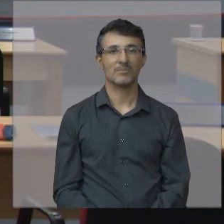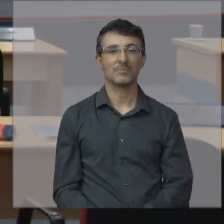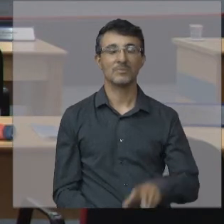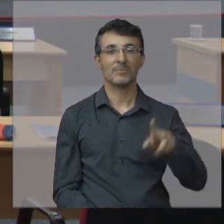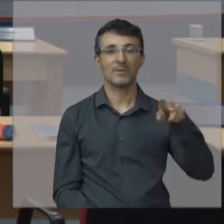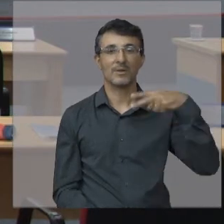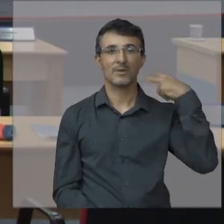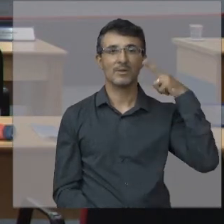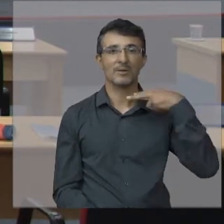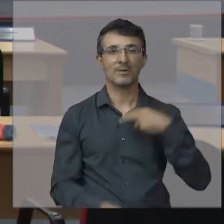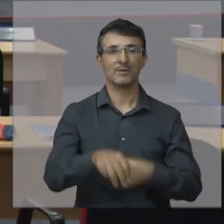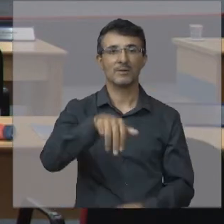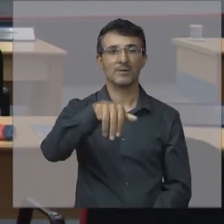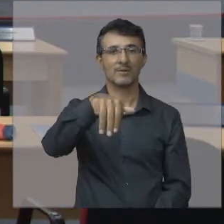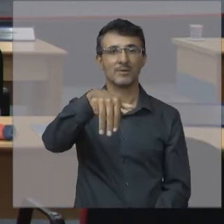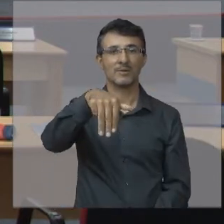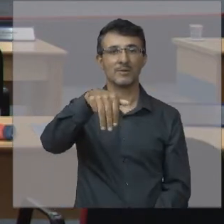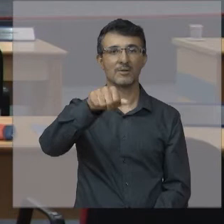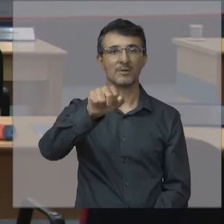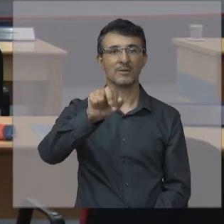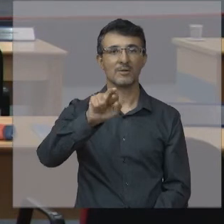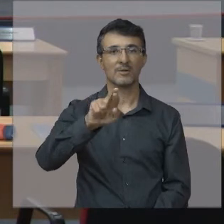Vereador Marcelo Garcia.